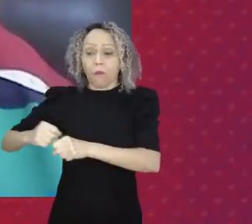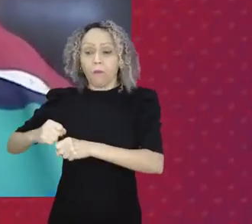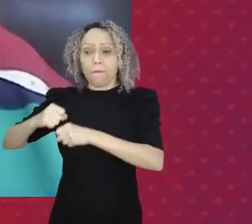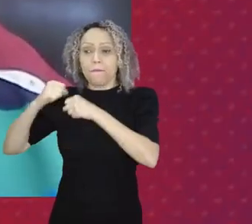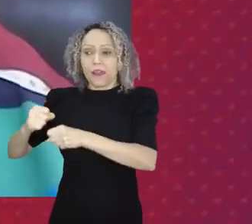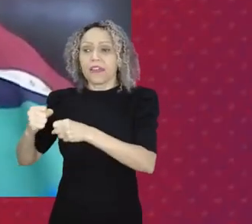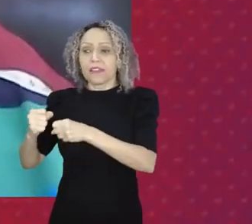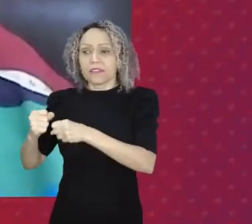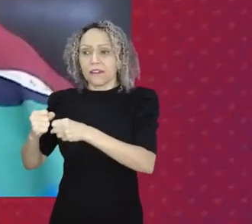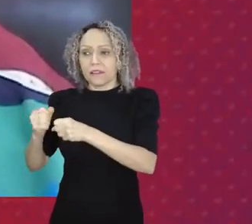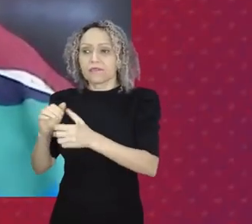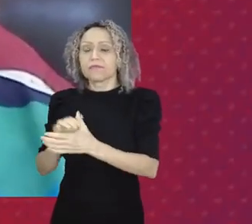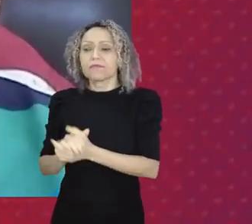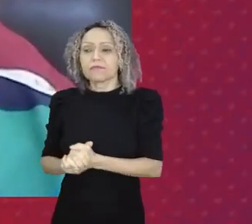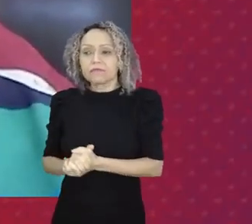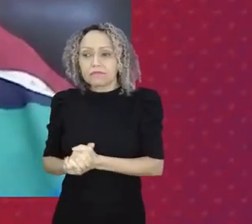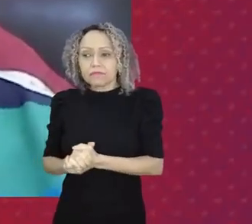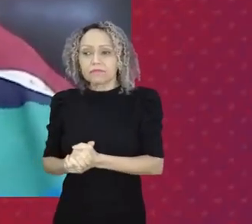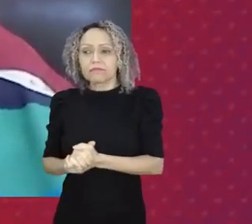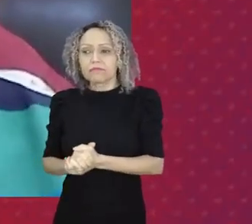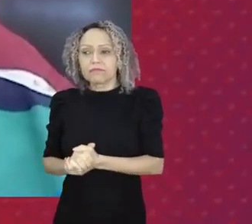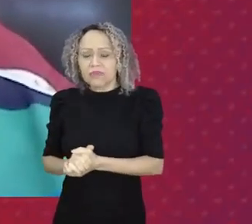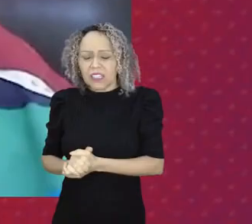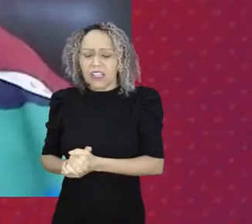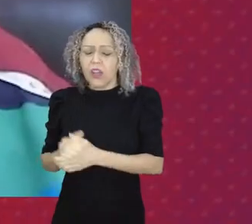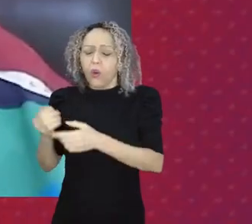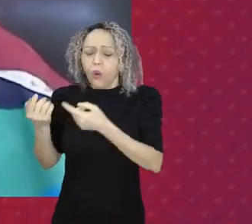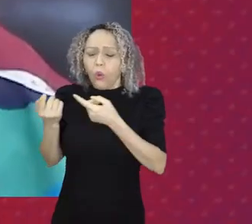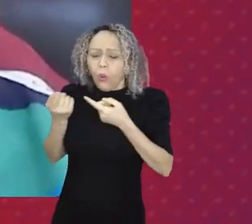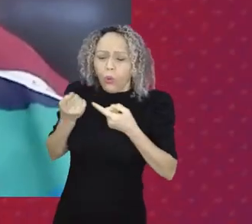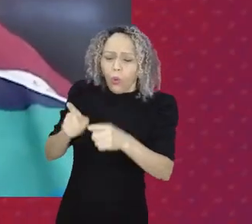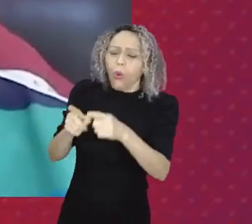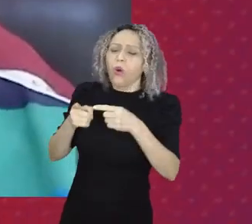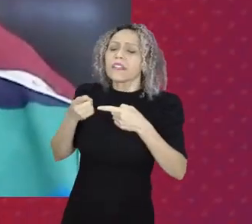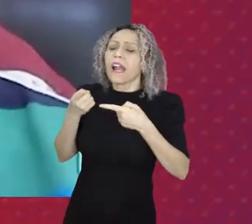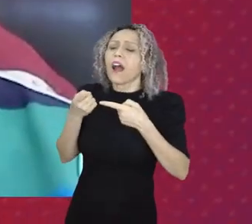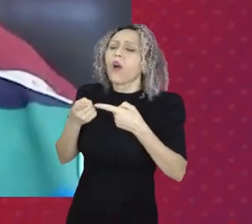mulheres, organizamos dezenas, centenas,